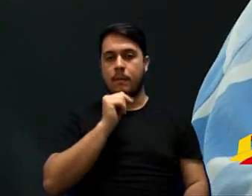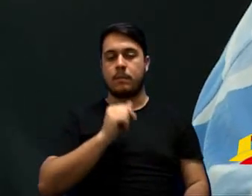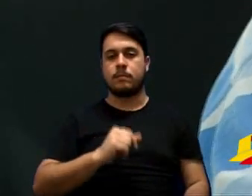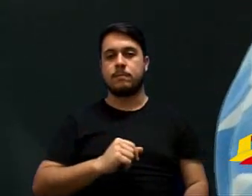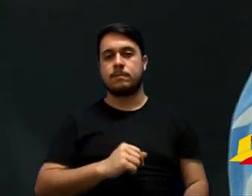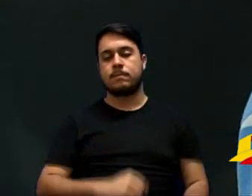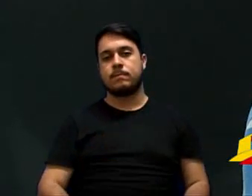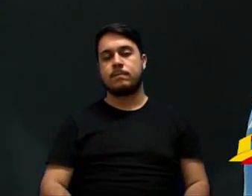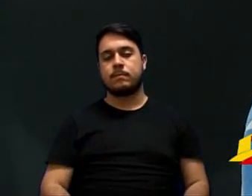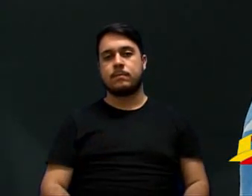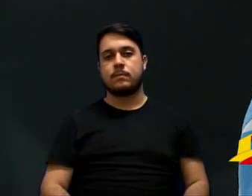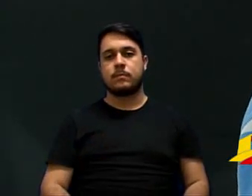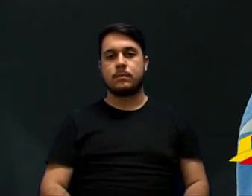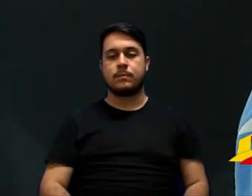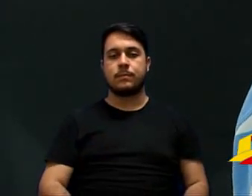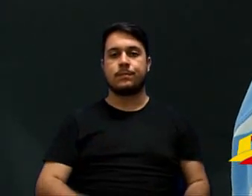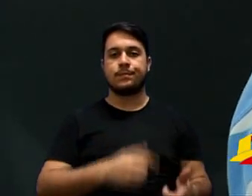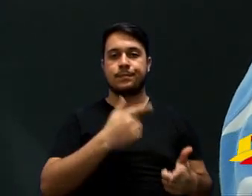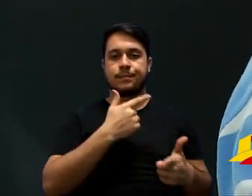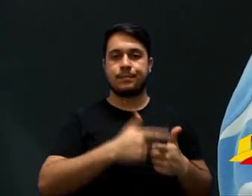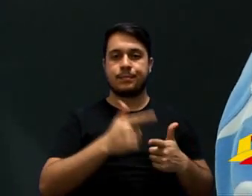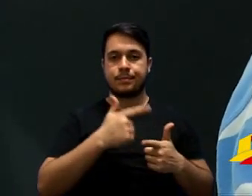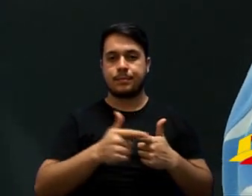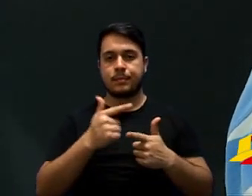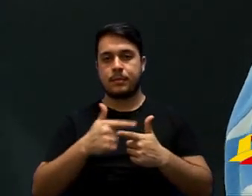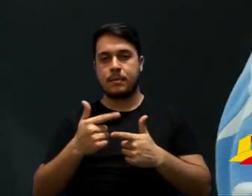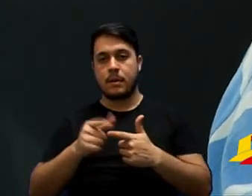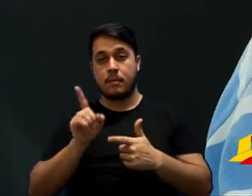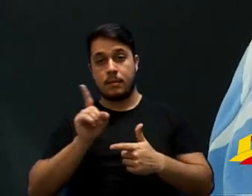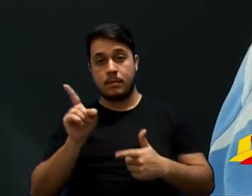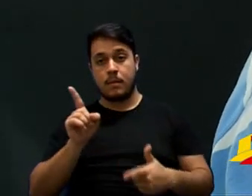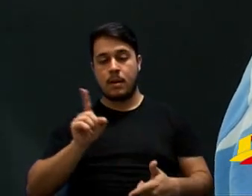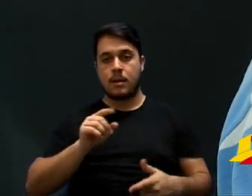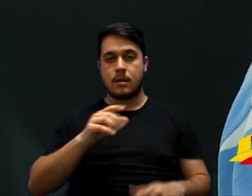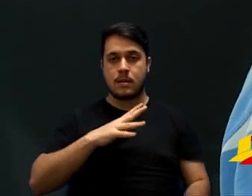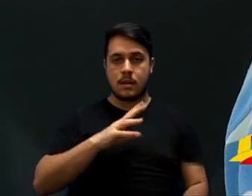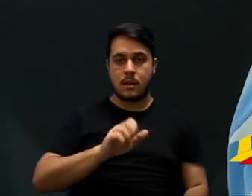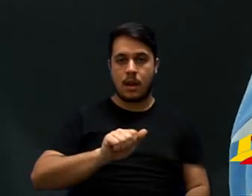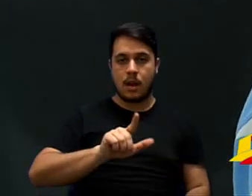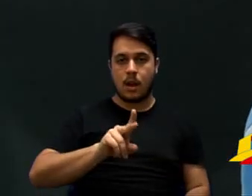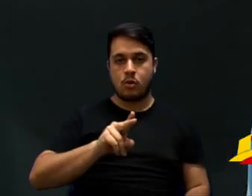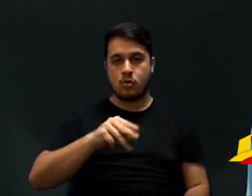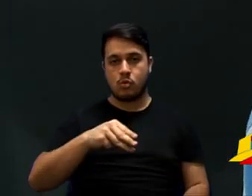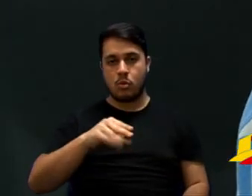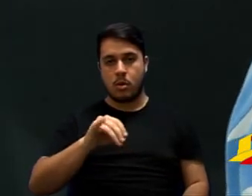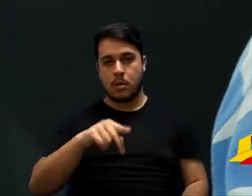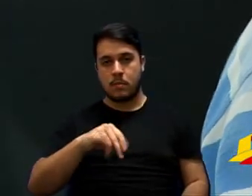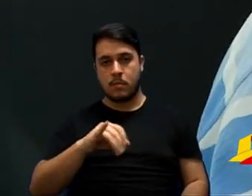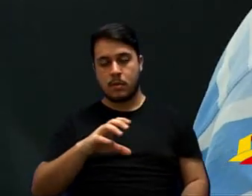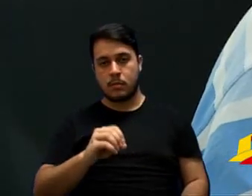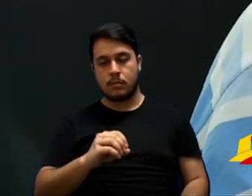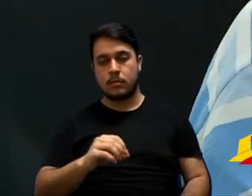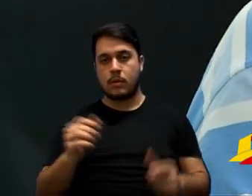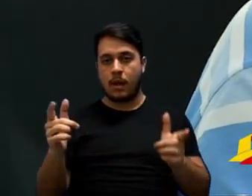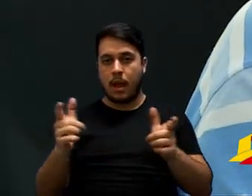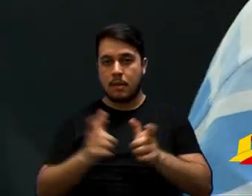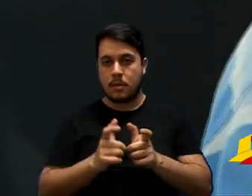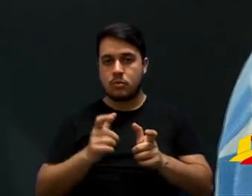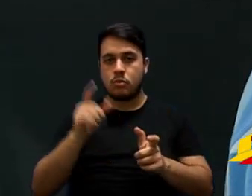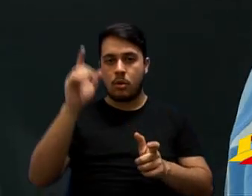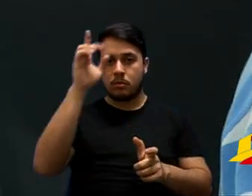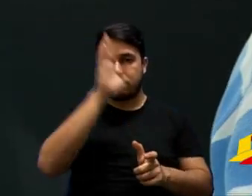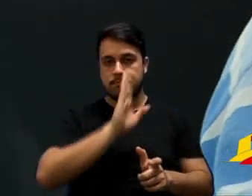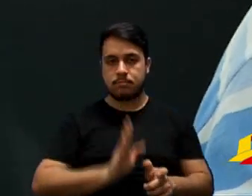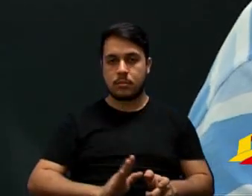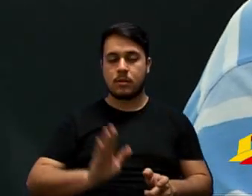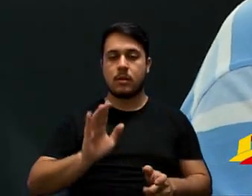temos o problema lá da represa de bauxita-alumínio nós acreditamos que seja melhor do país porém existe o